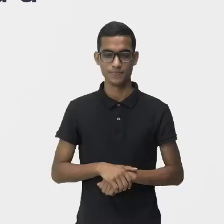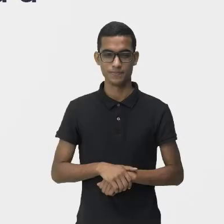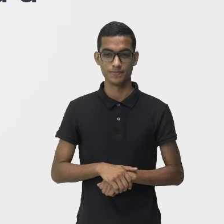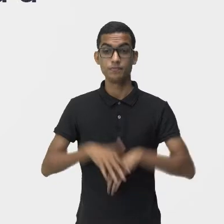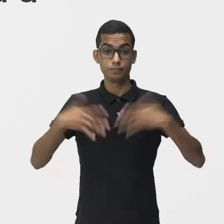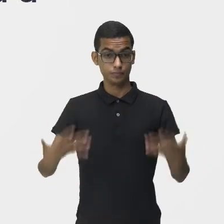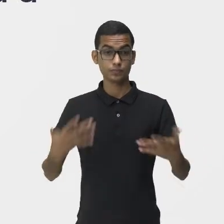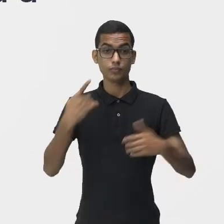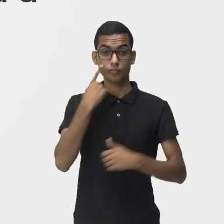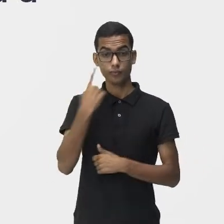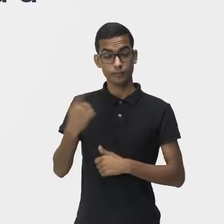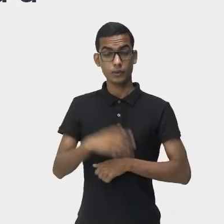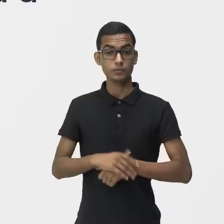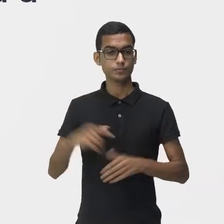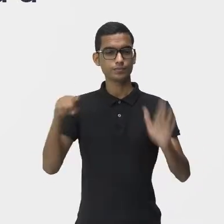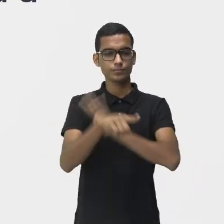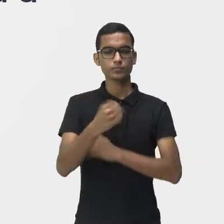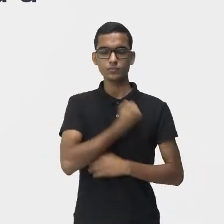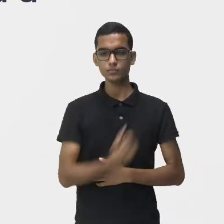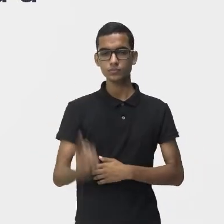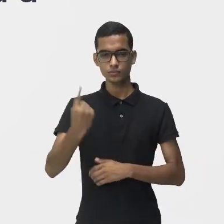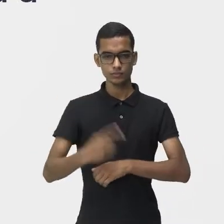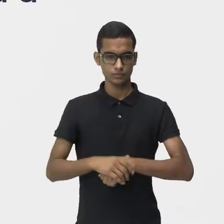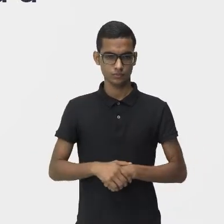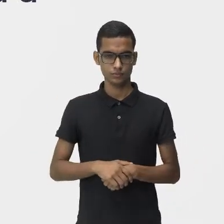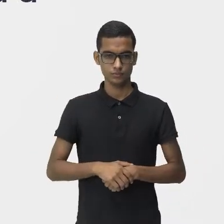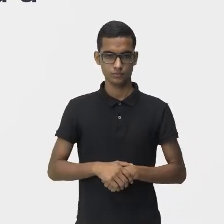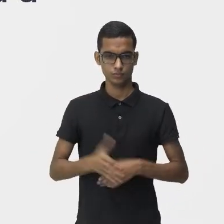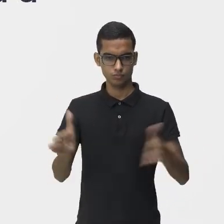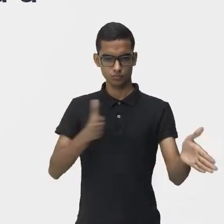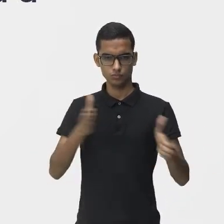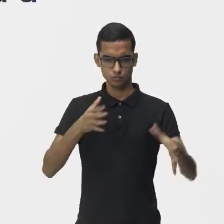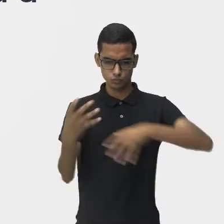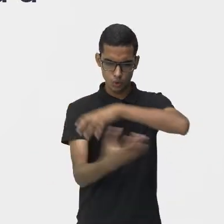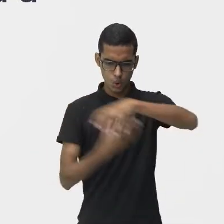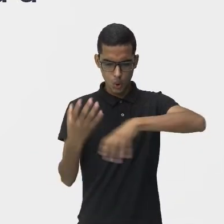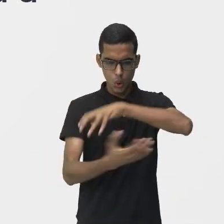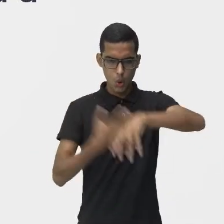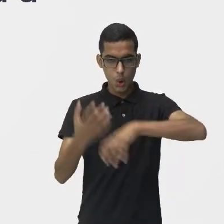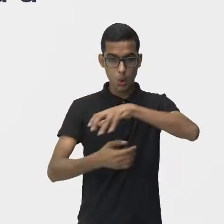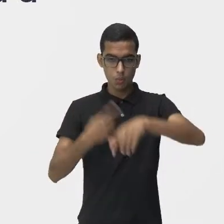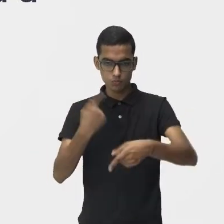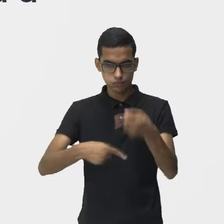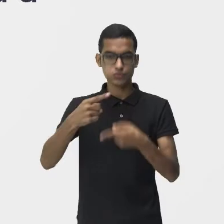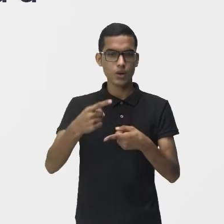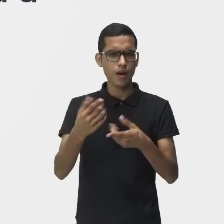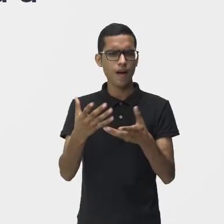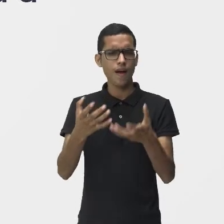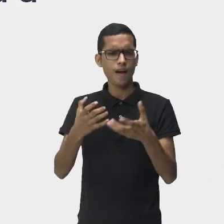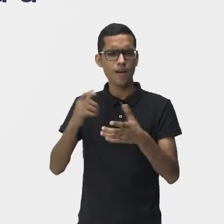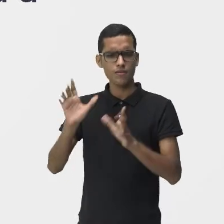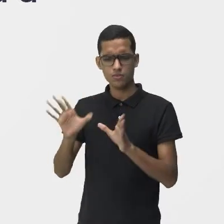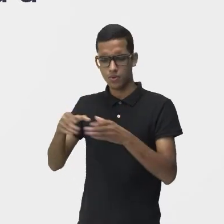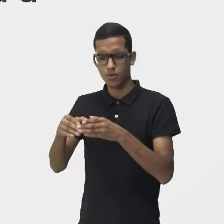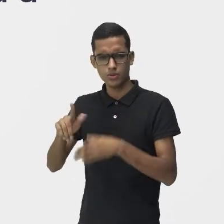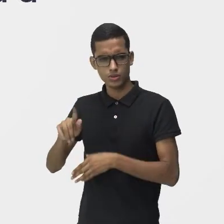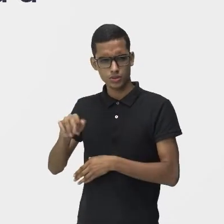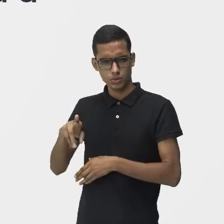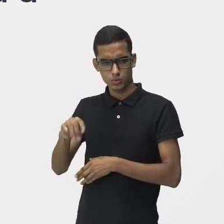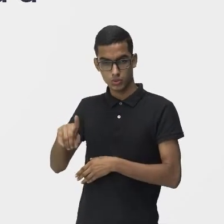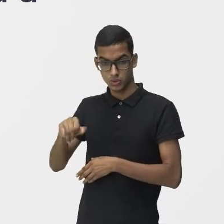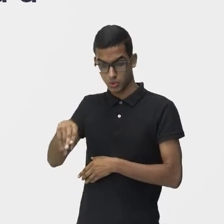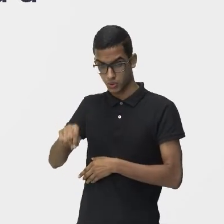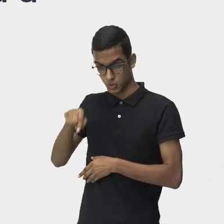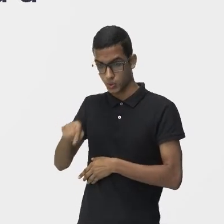Bom, pessoal, então vamos lá para a nossa primeira questão. Durante o processo revolucionário, quem eram os gerondinos e o que